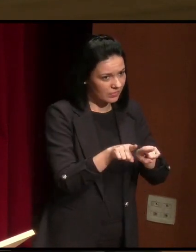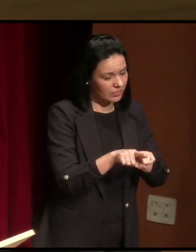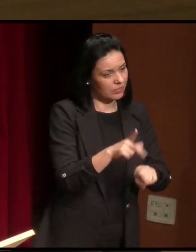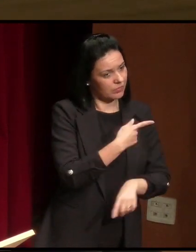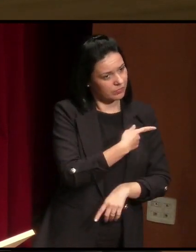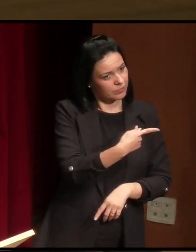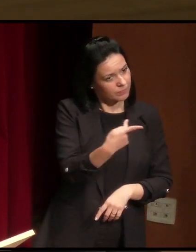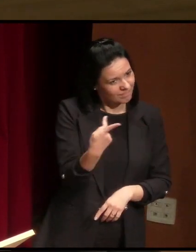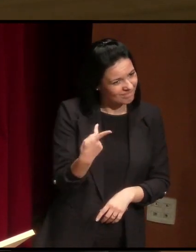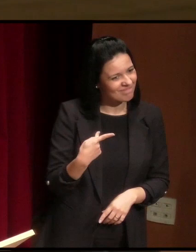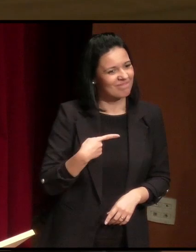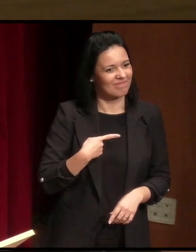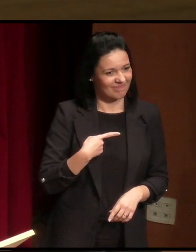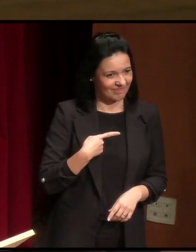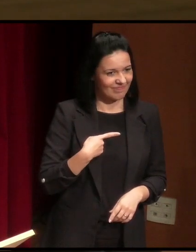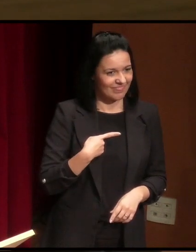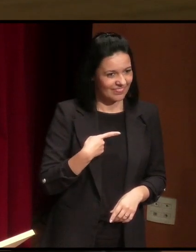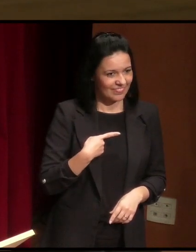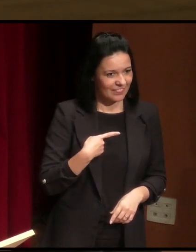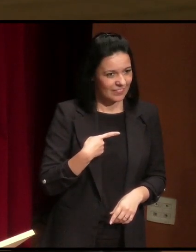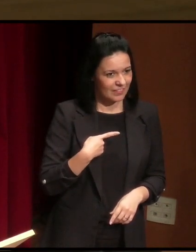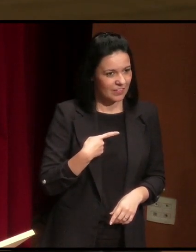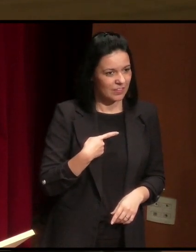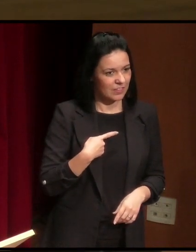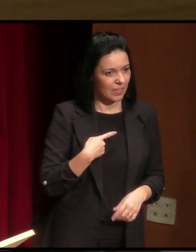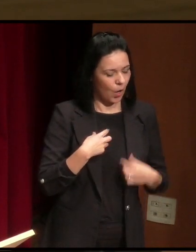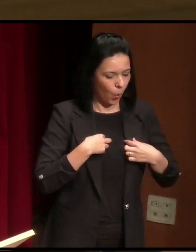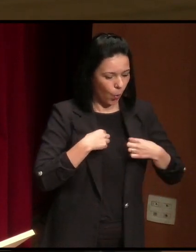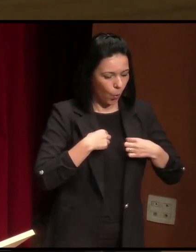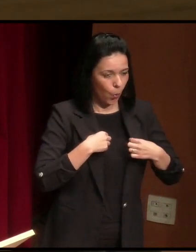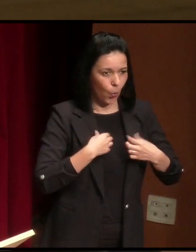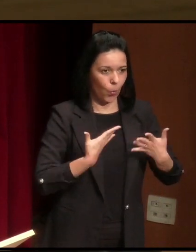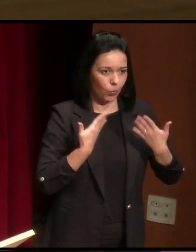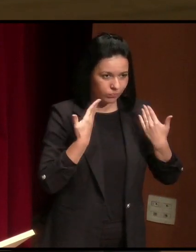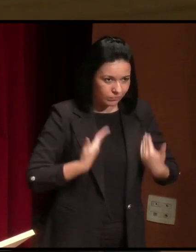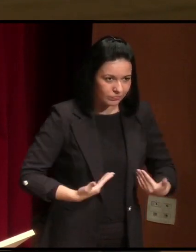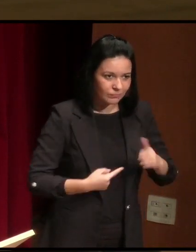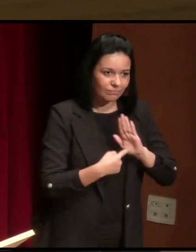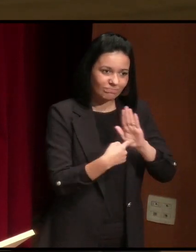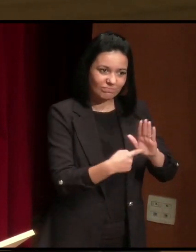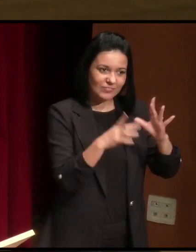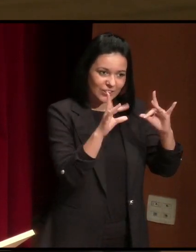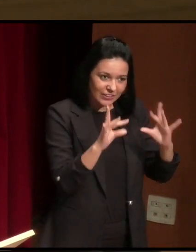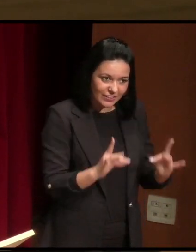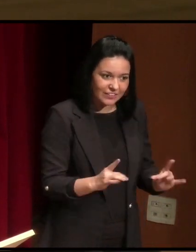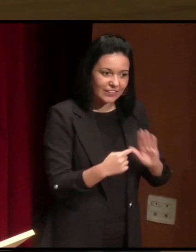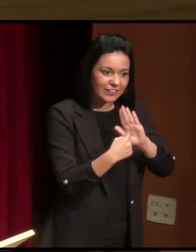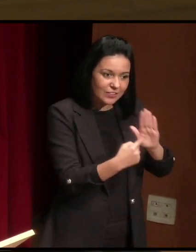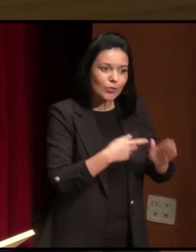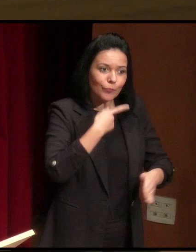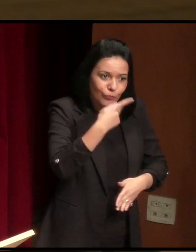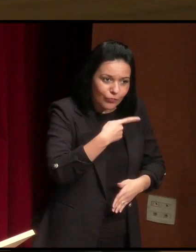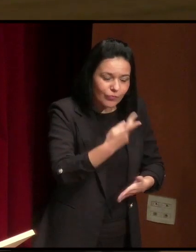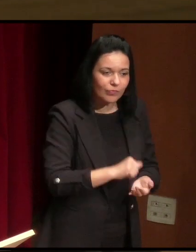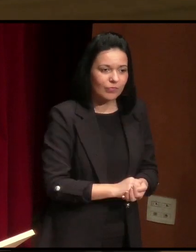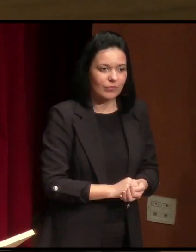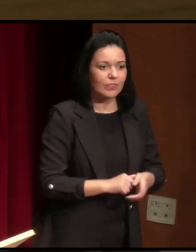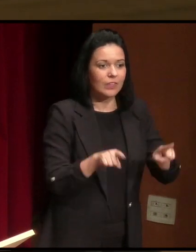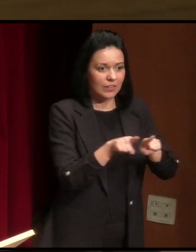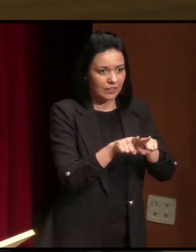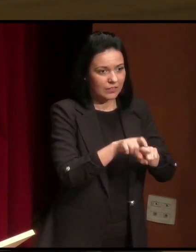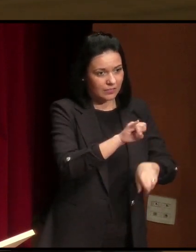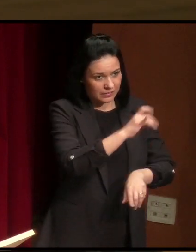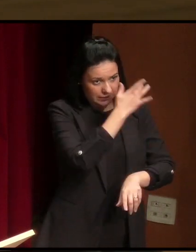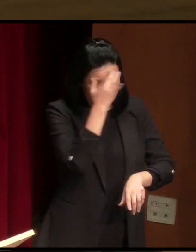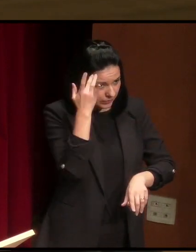lá na frente e falar como ele está vestido. Boa. Quando a pessoa chega na igreja, uhum, pega pela, dá